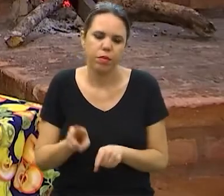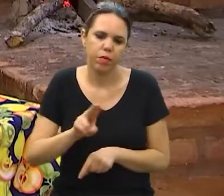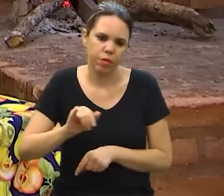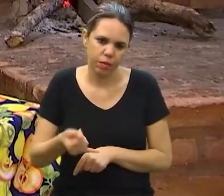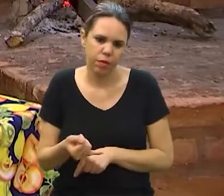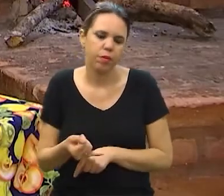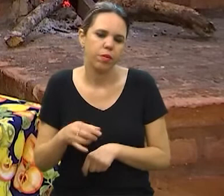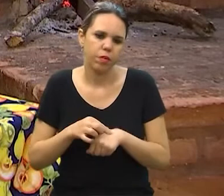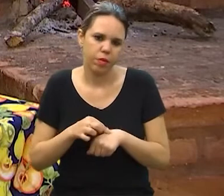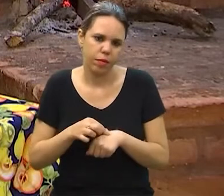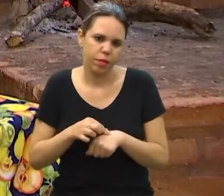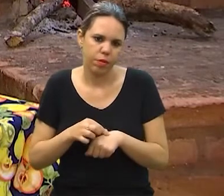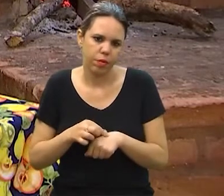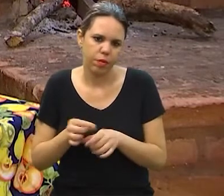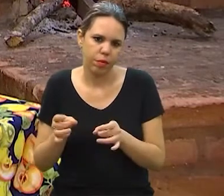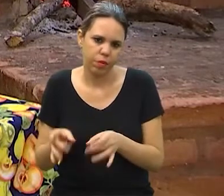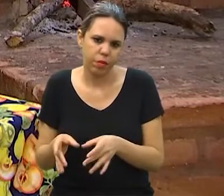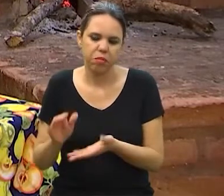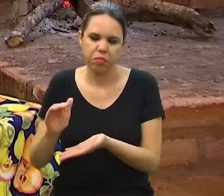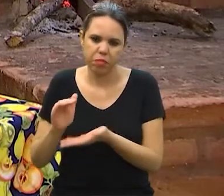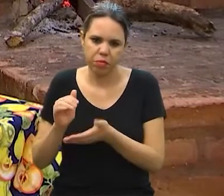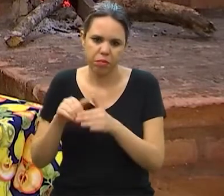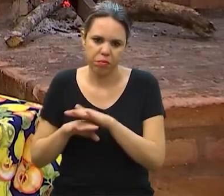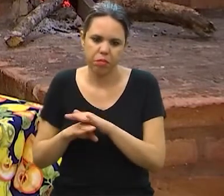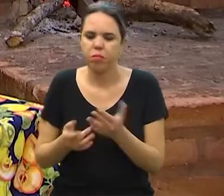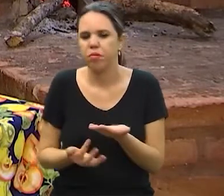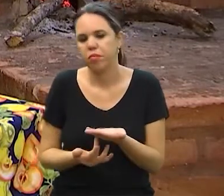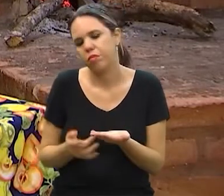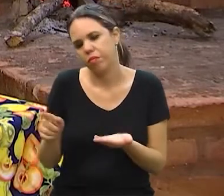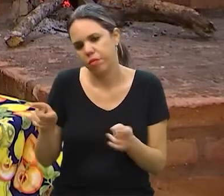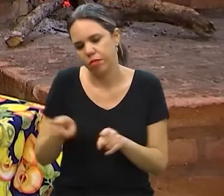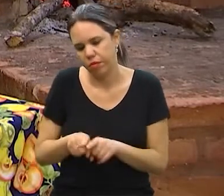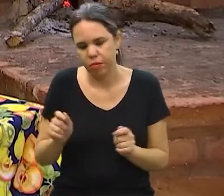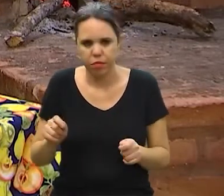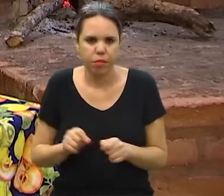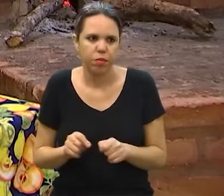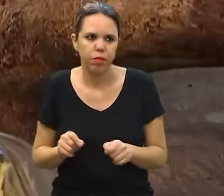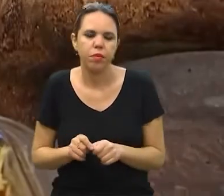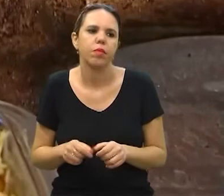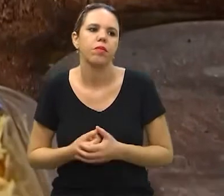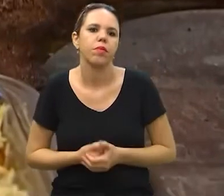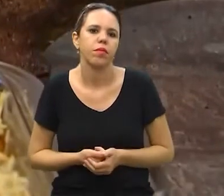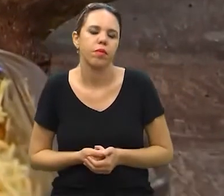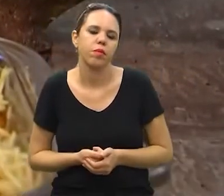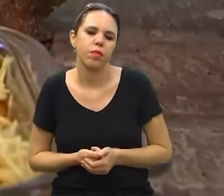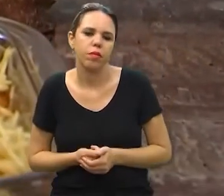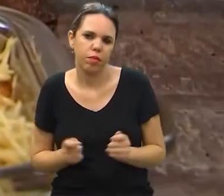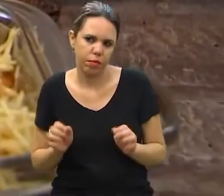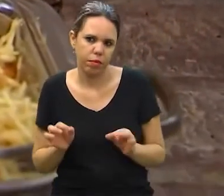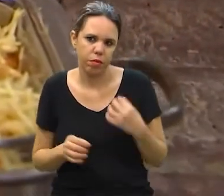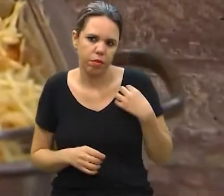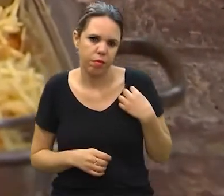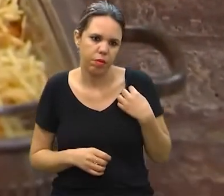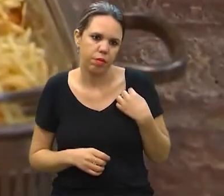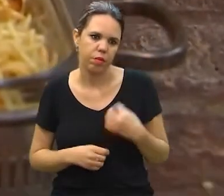utilizar aquela carninha que sobrou, de repente assada. Isso aí também é válido, também dá certo.